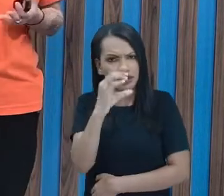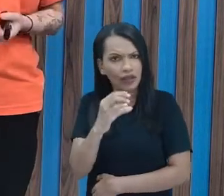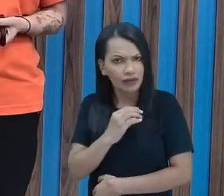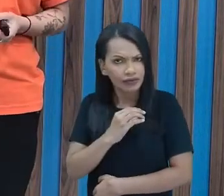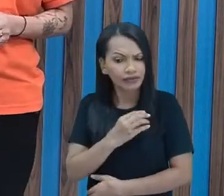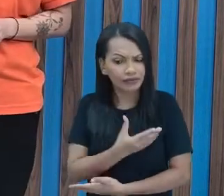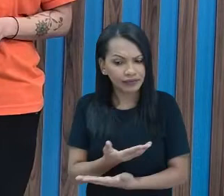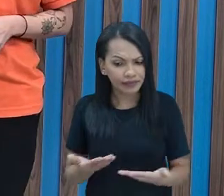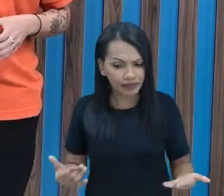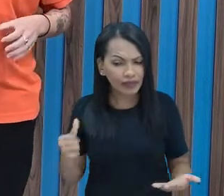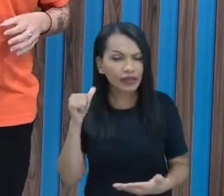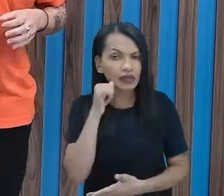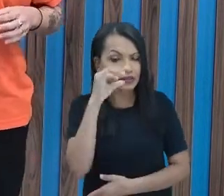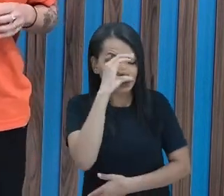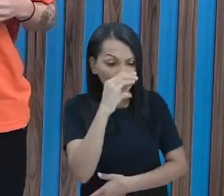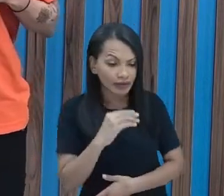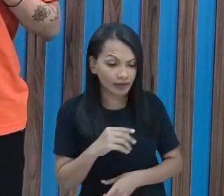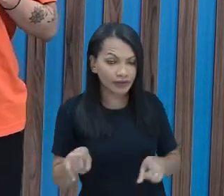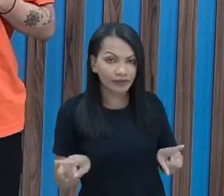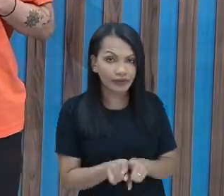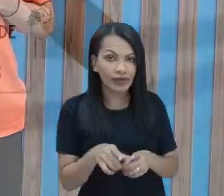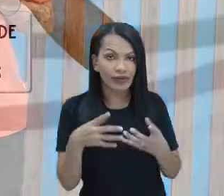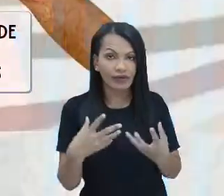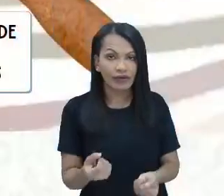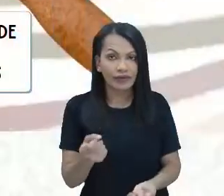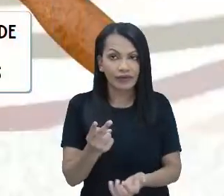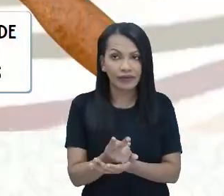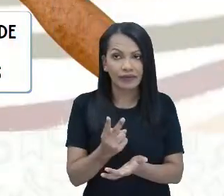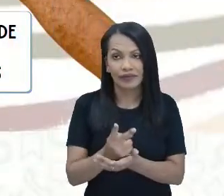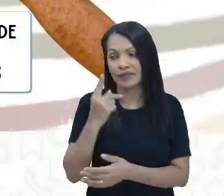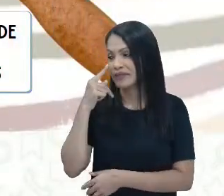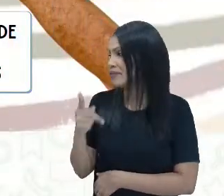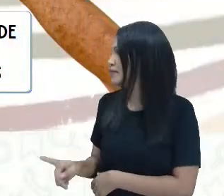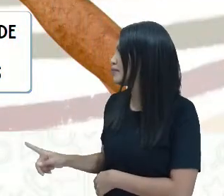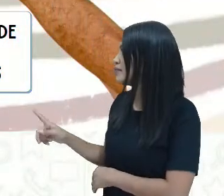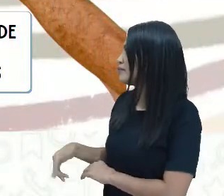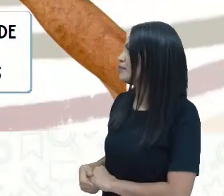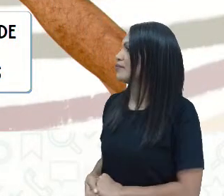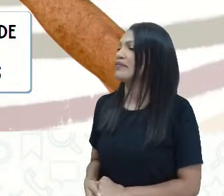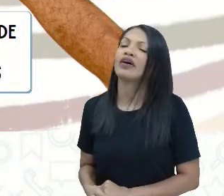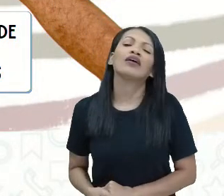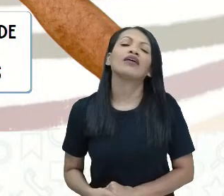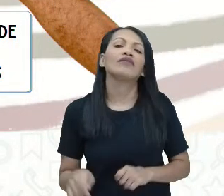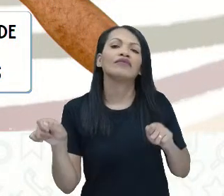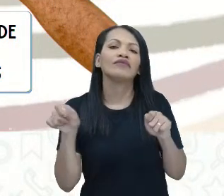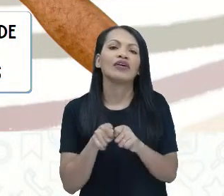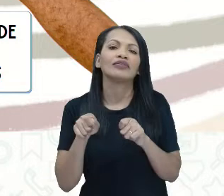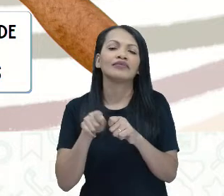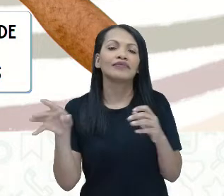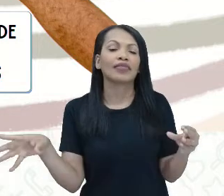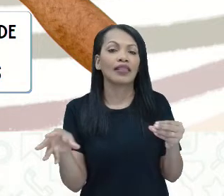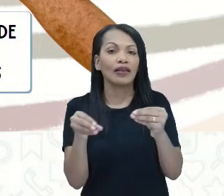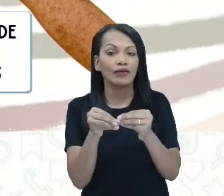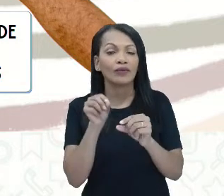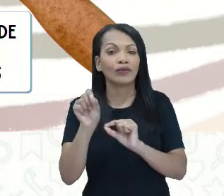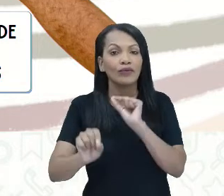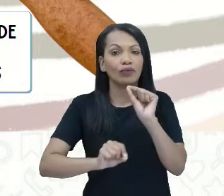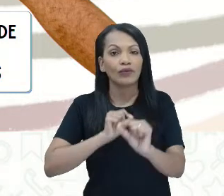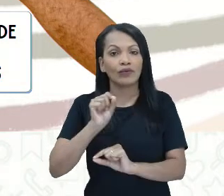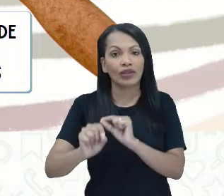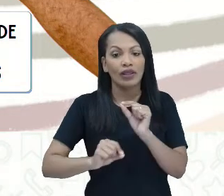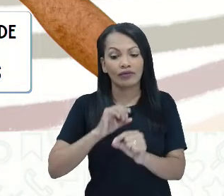e cidadãos, certo? Então, vamos embora. Então, olha aí, olha, fazendo um resumo aí do que a cidadania